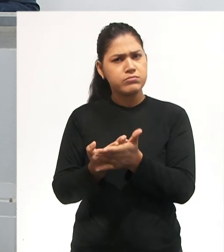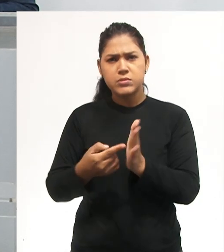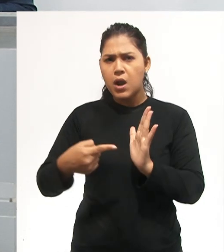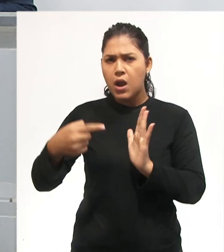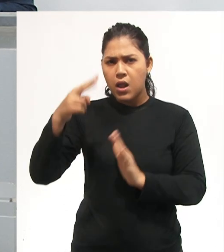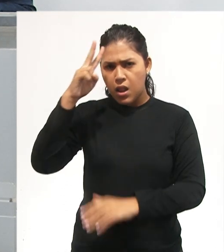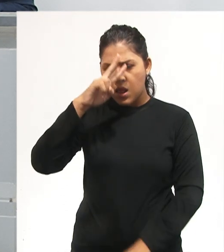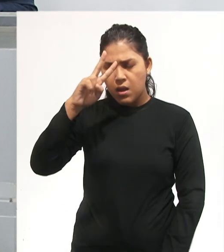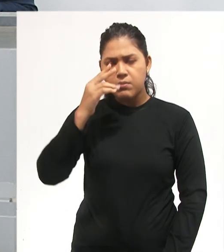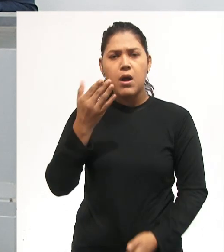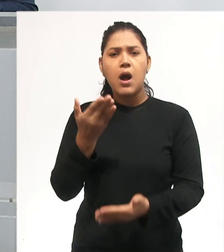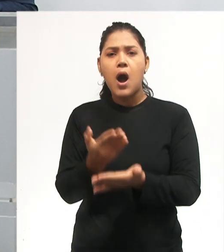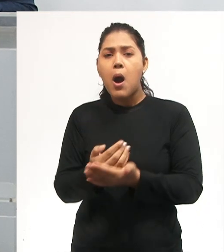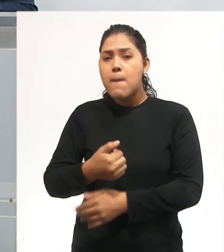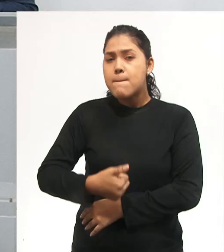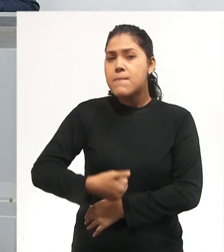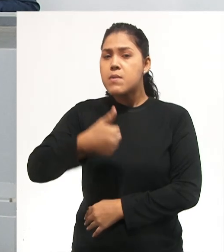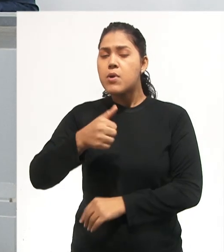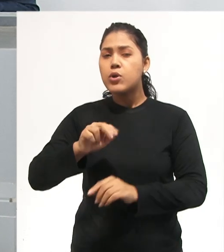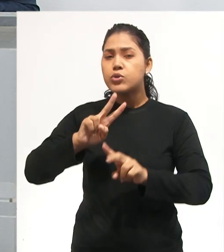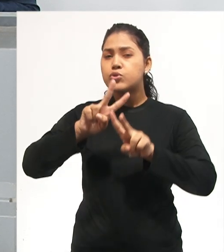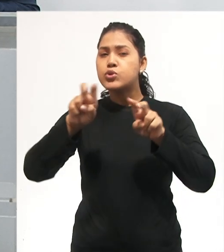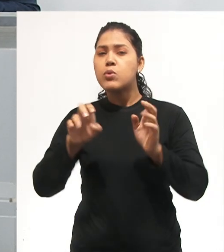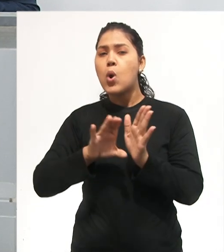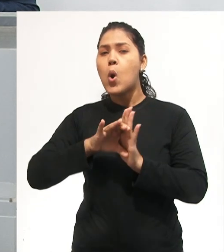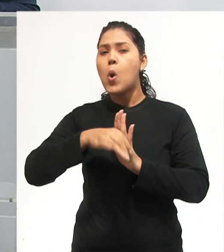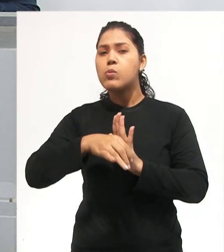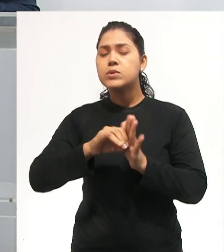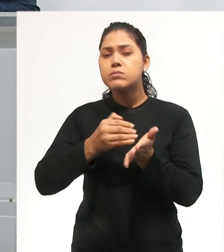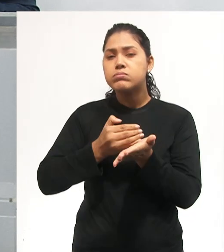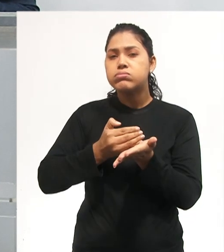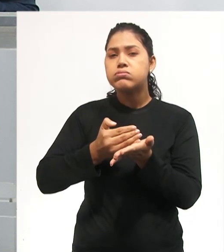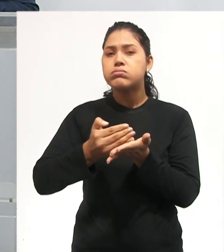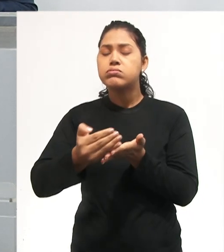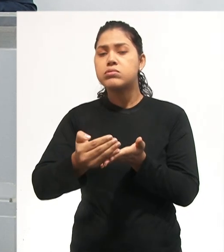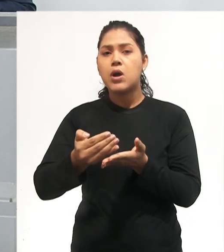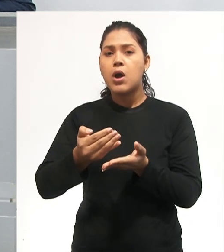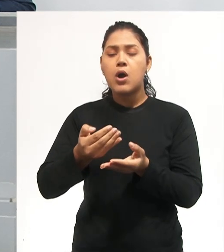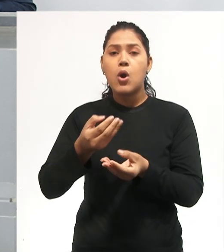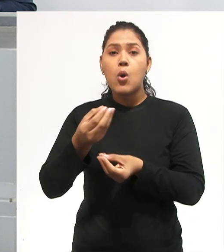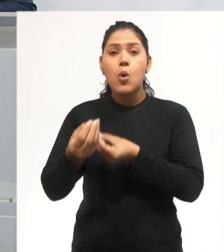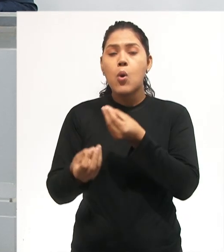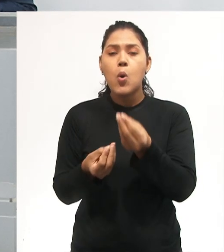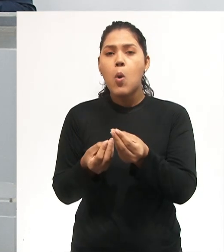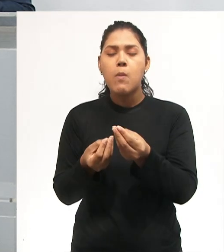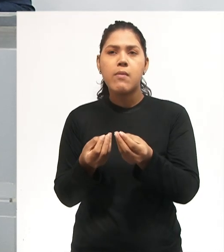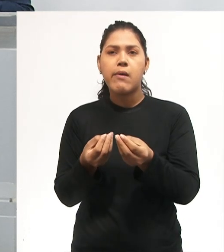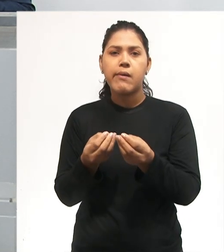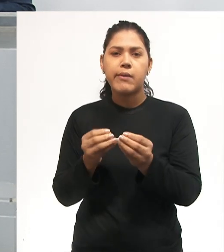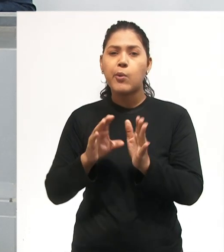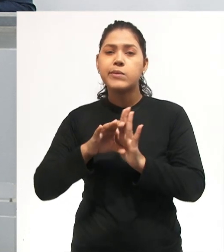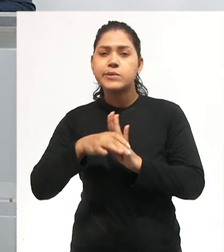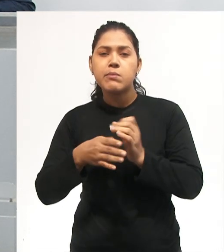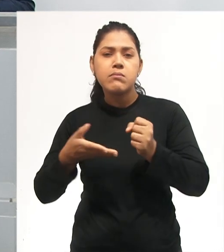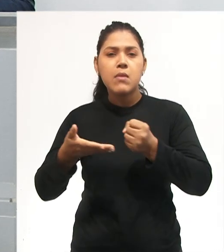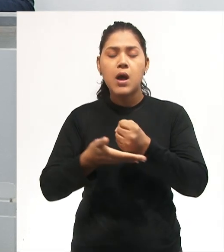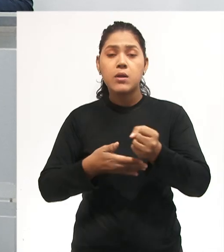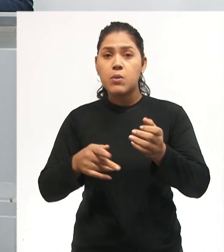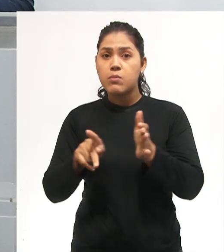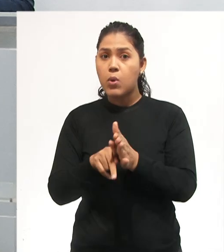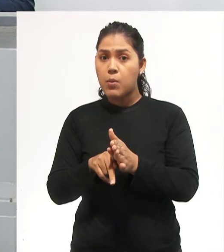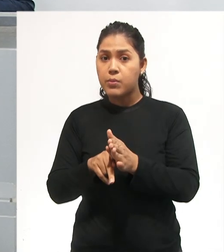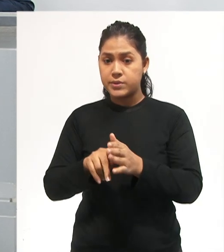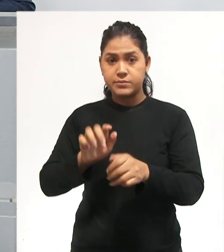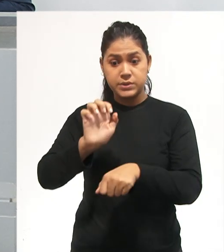quando a gente tratou de conceitos iniciais, né? Que é, na verdade, a forma master básica de como o Estado ele pode